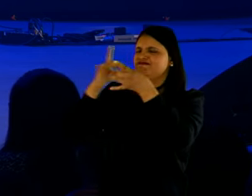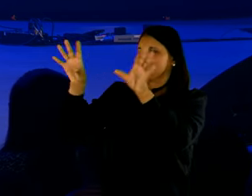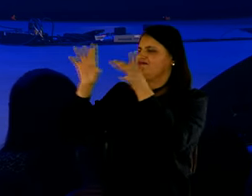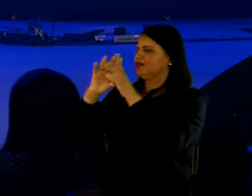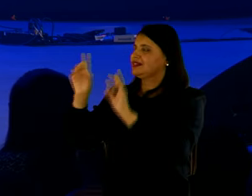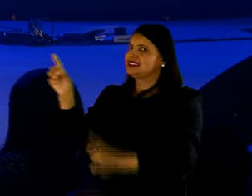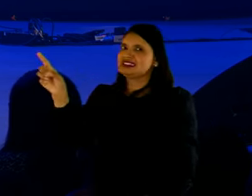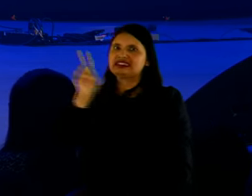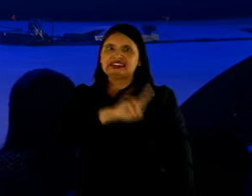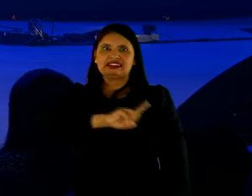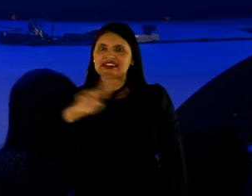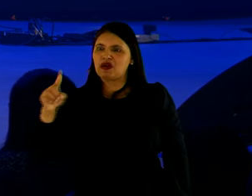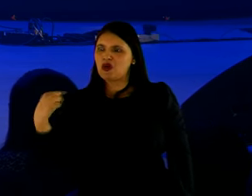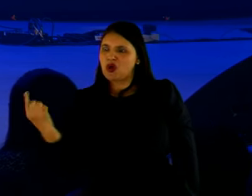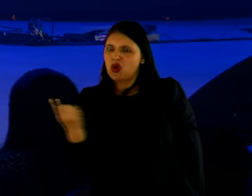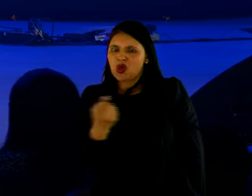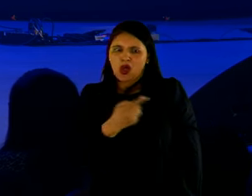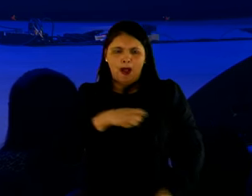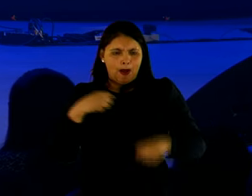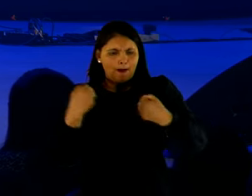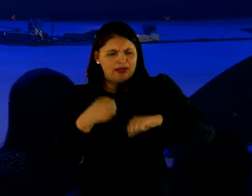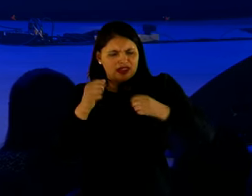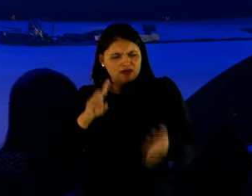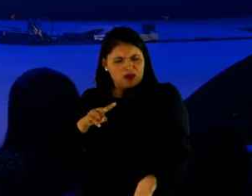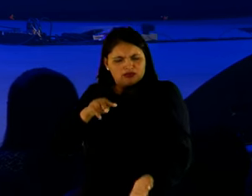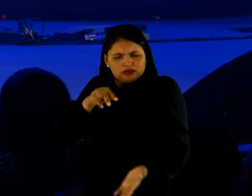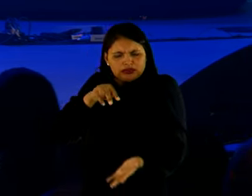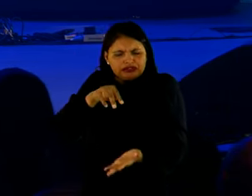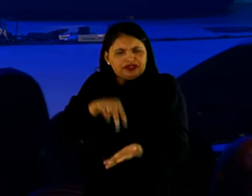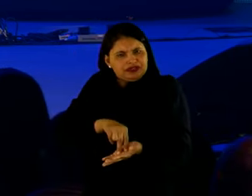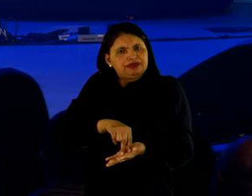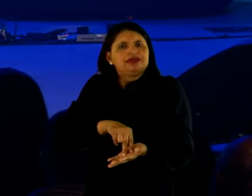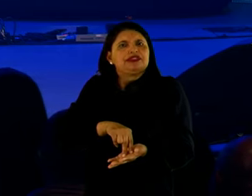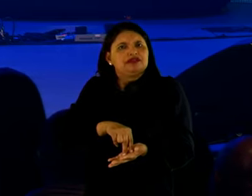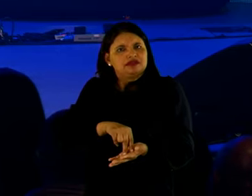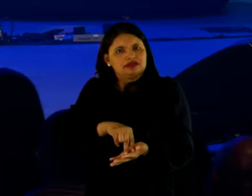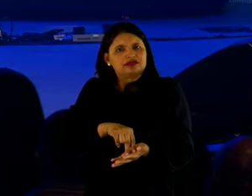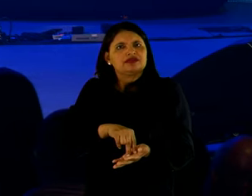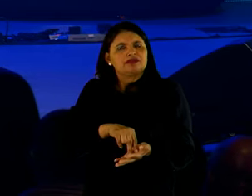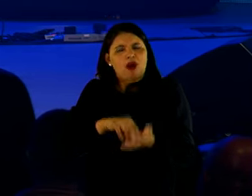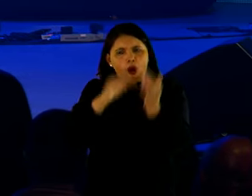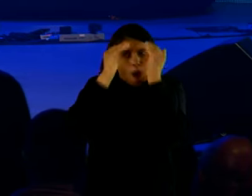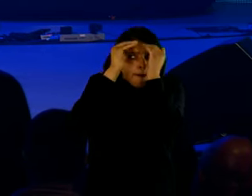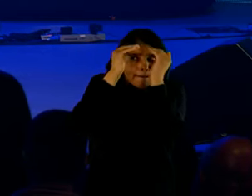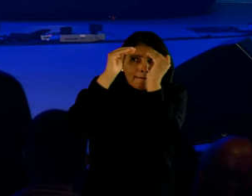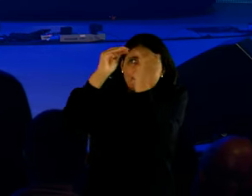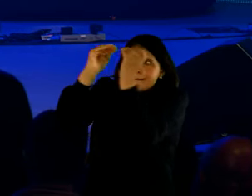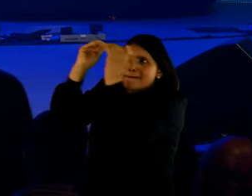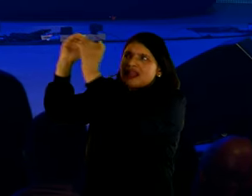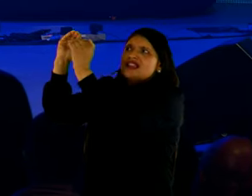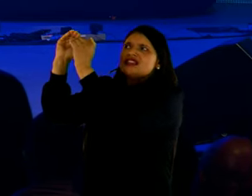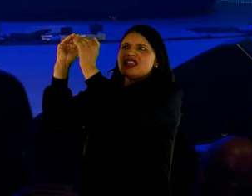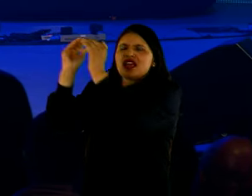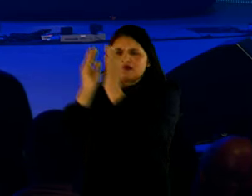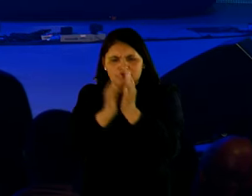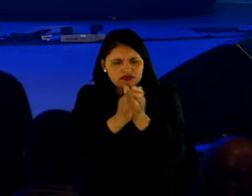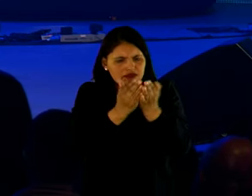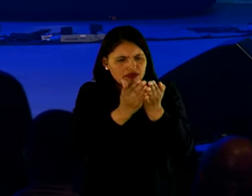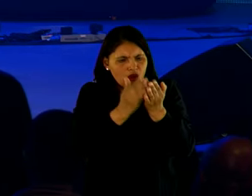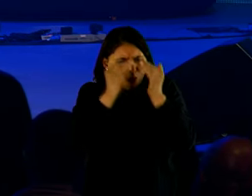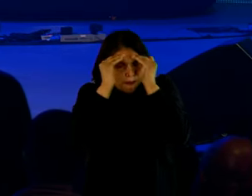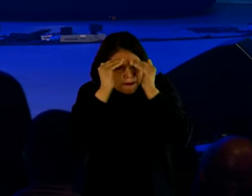posicionar como homens e mulheres de Deus para que essa tempestade ela possa ir